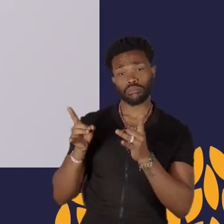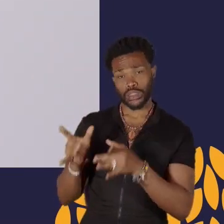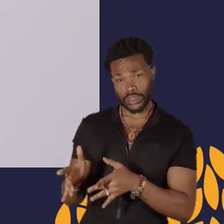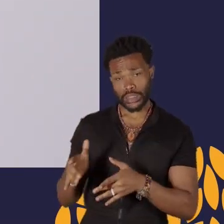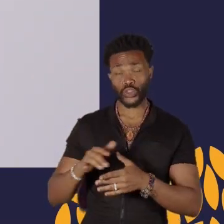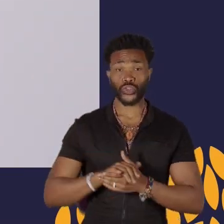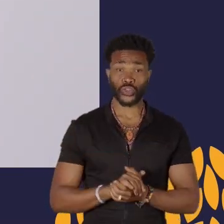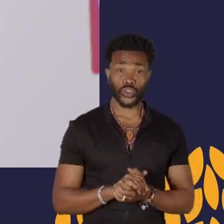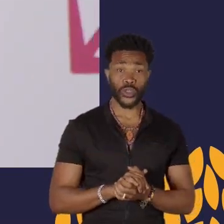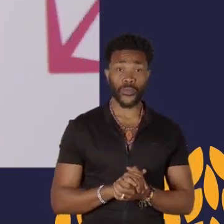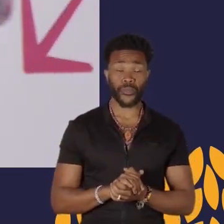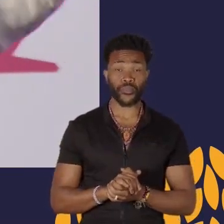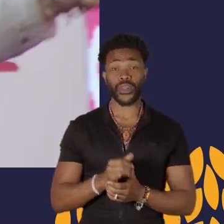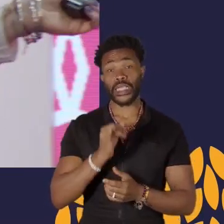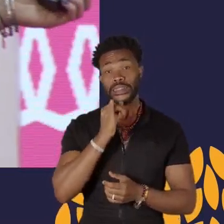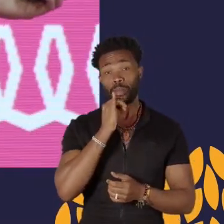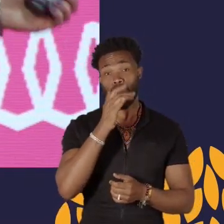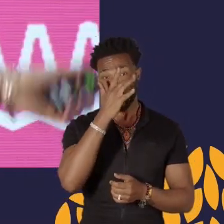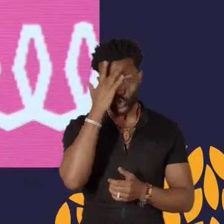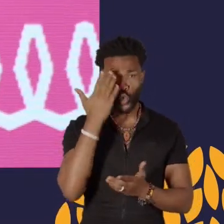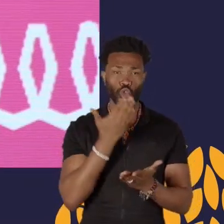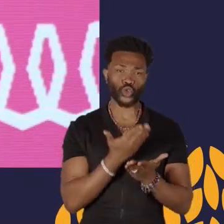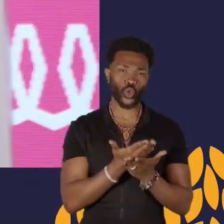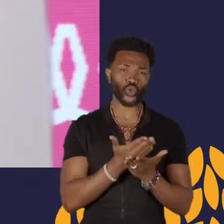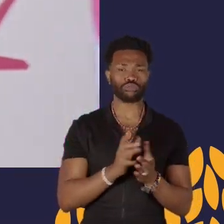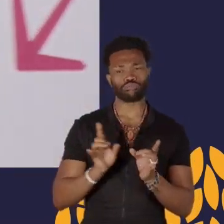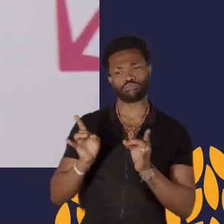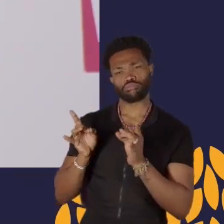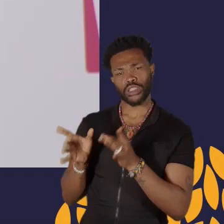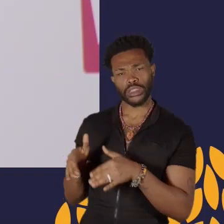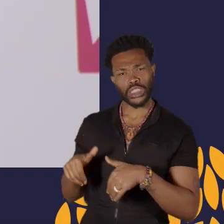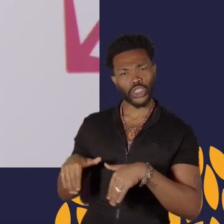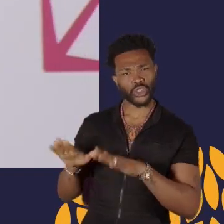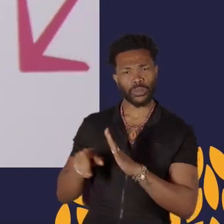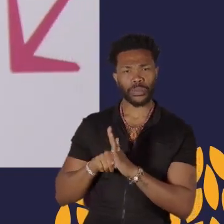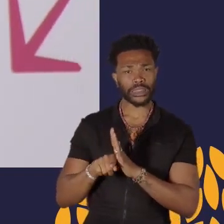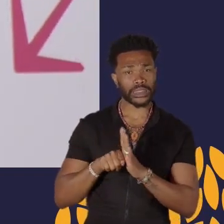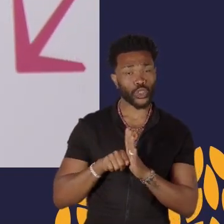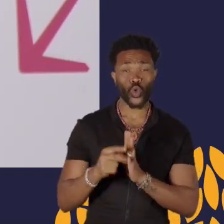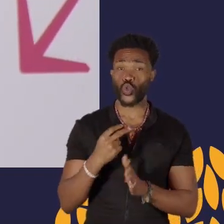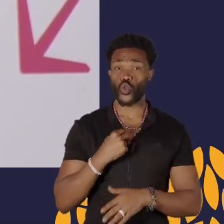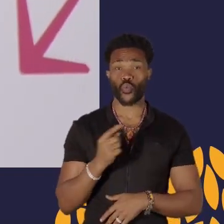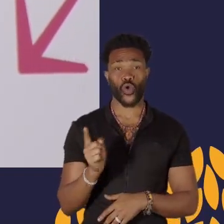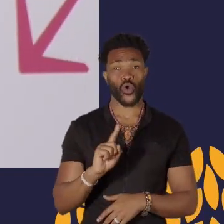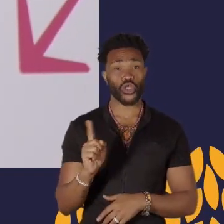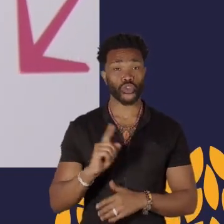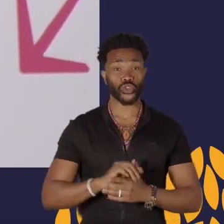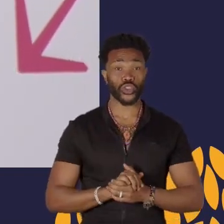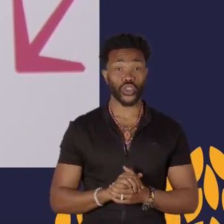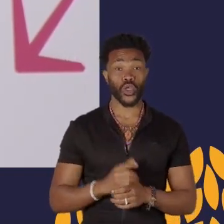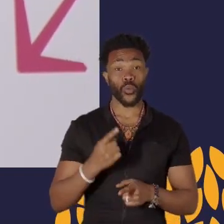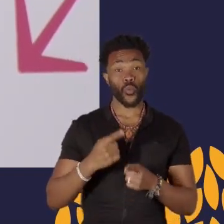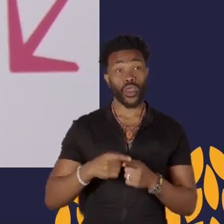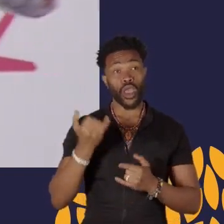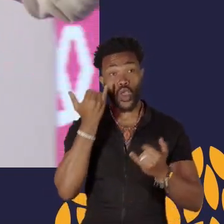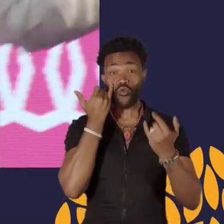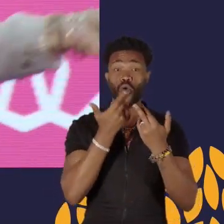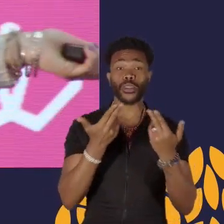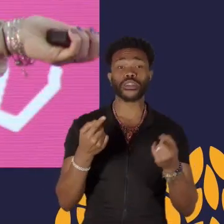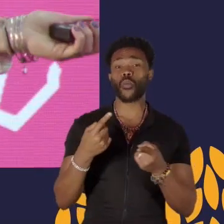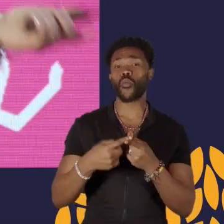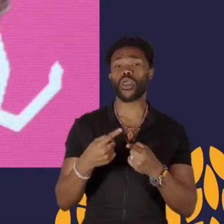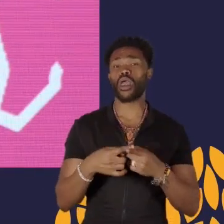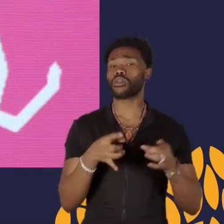colocada, aqueles que saem do estudo, a gente abandona enquanto pesquisador, e a gente não pode abandonar, porque isso é dado. Eu preciso saber por que